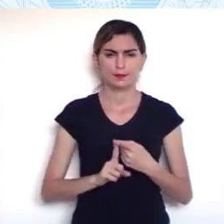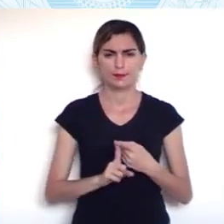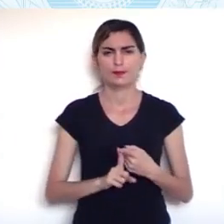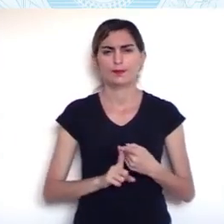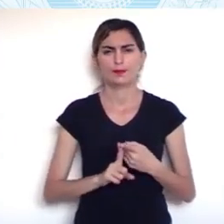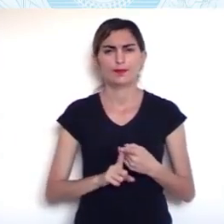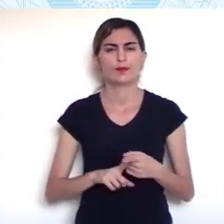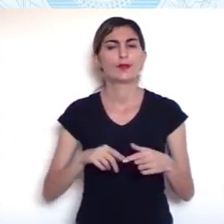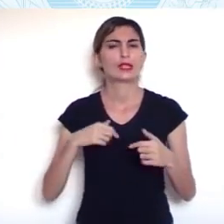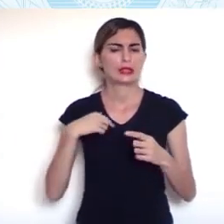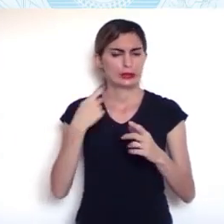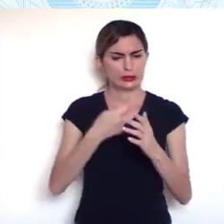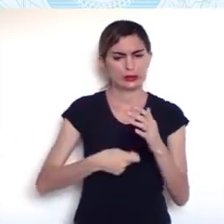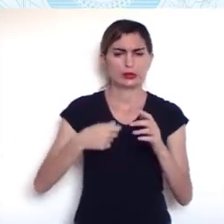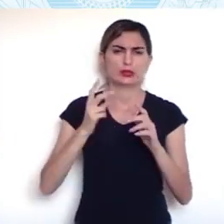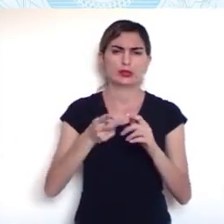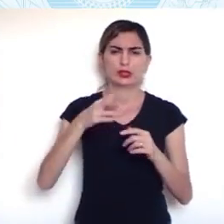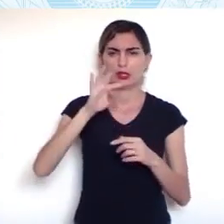excessivamente